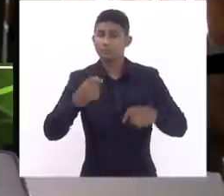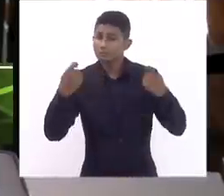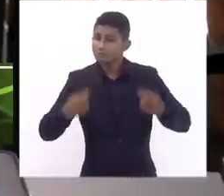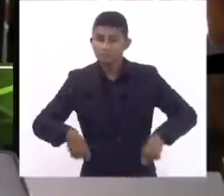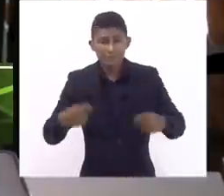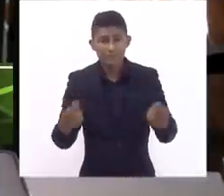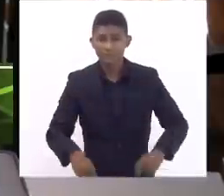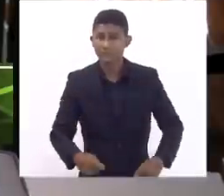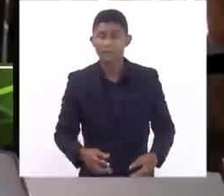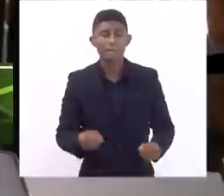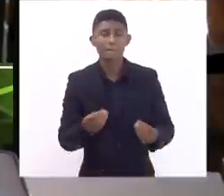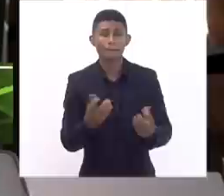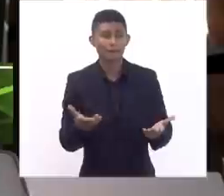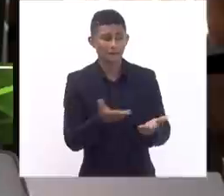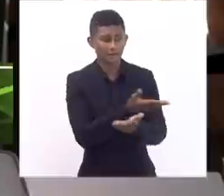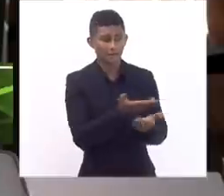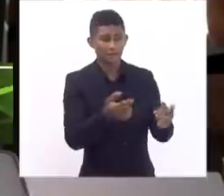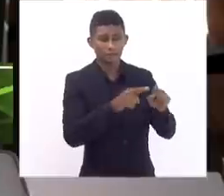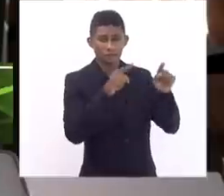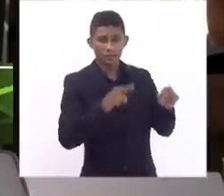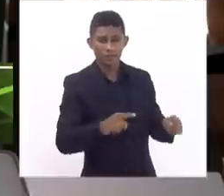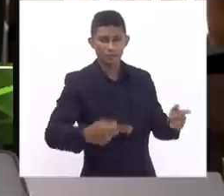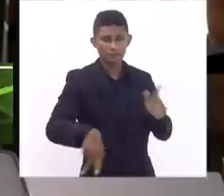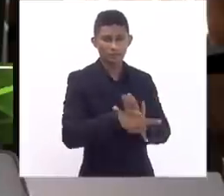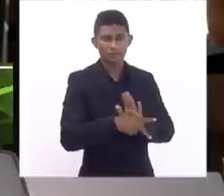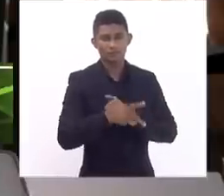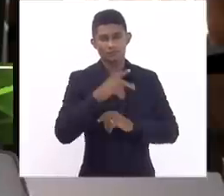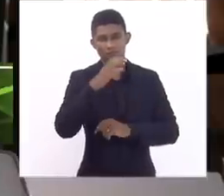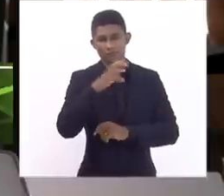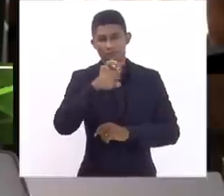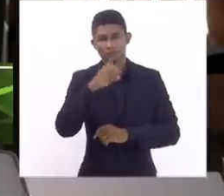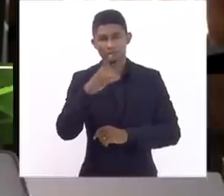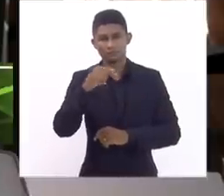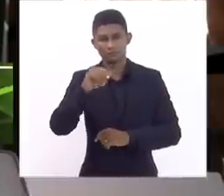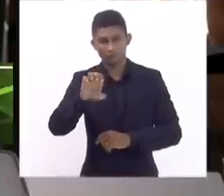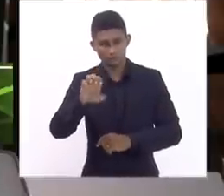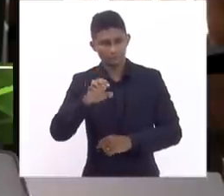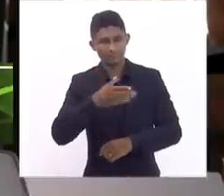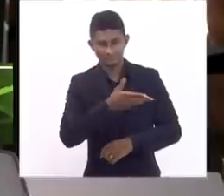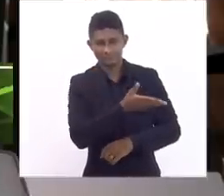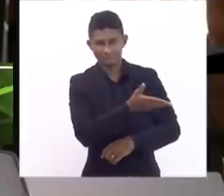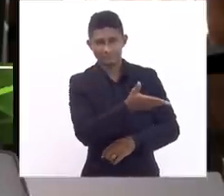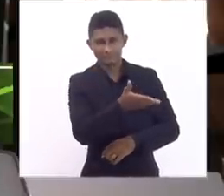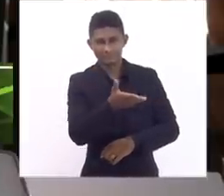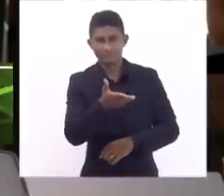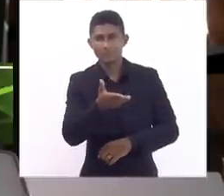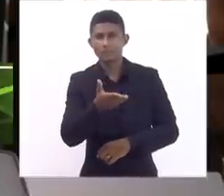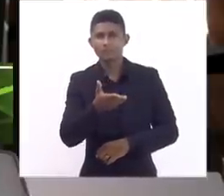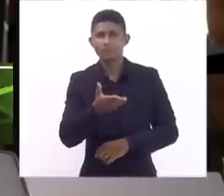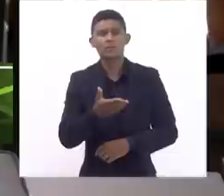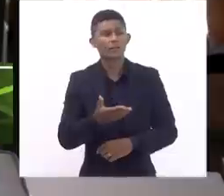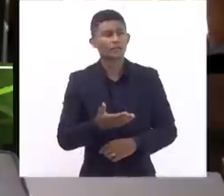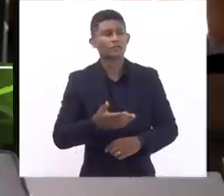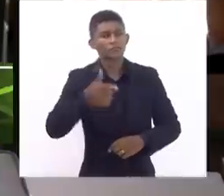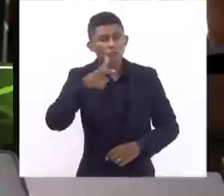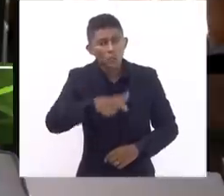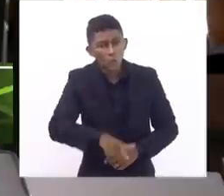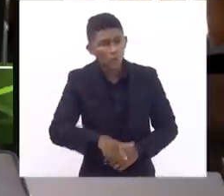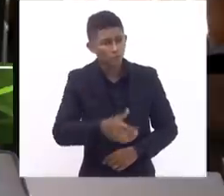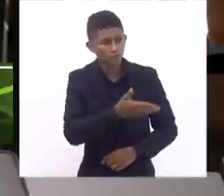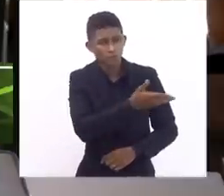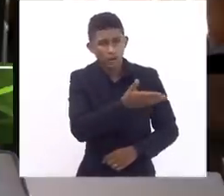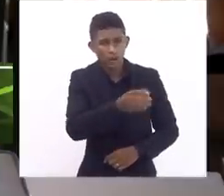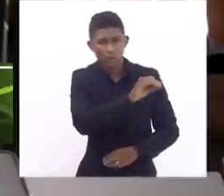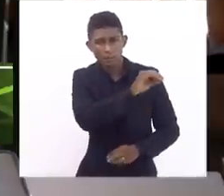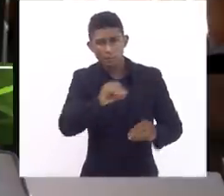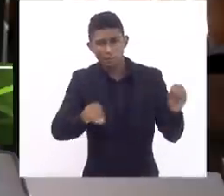que os empregados públicos da SEDAE, né, possam, de fato, ser reaproveitados, e